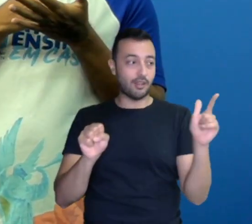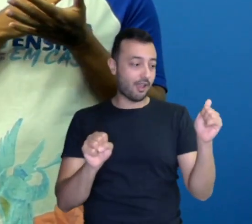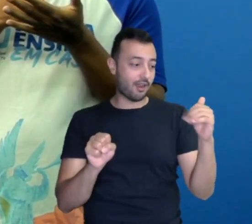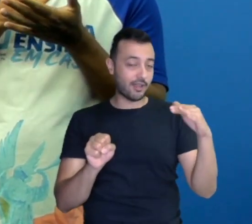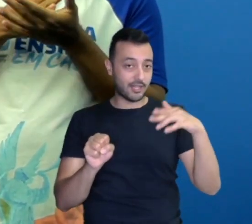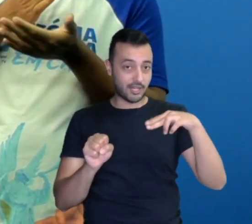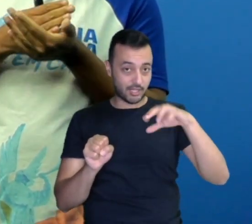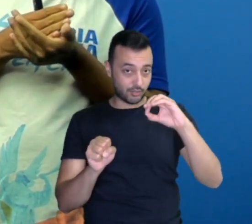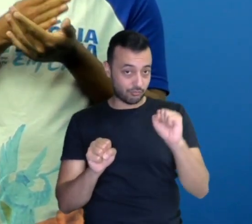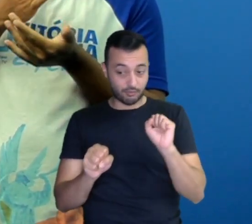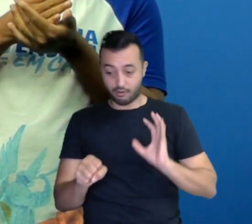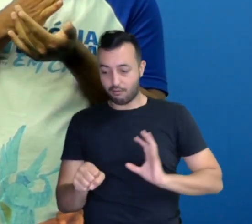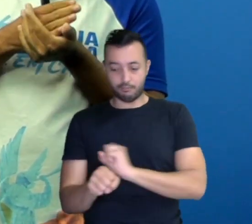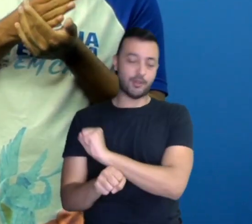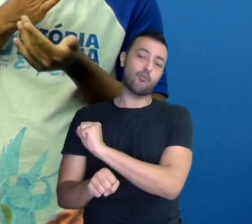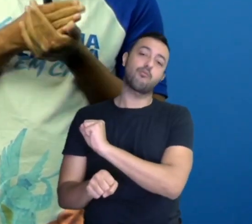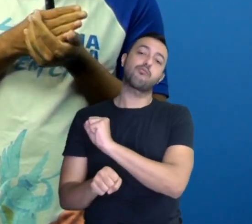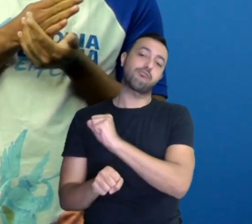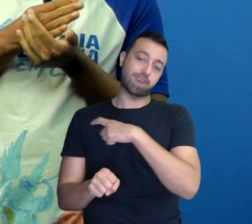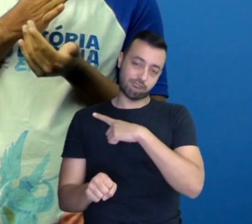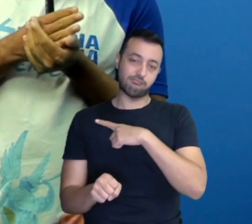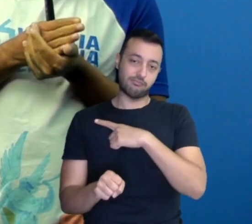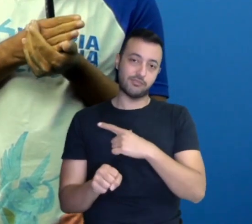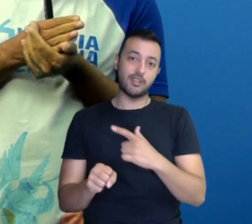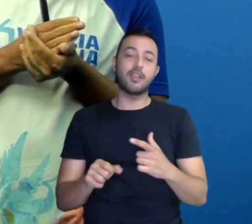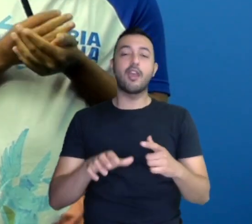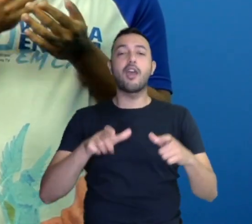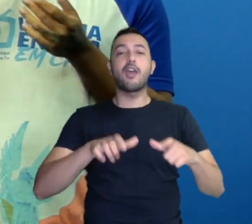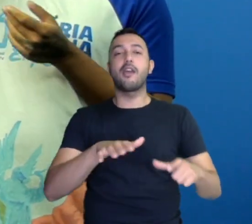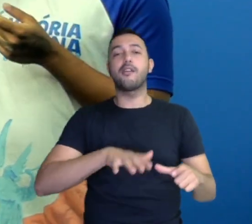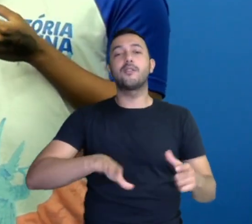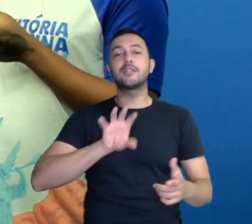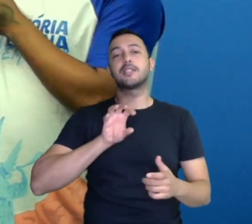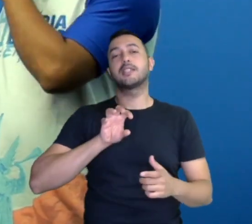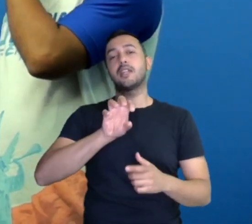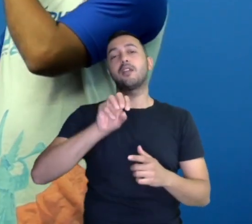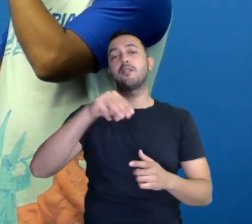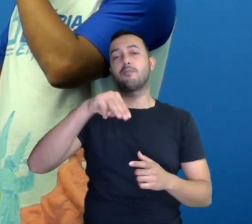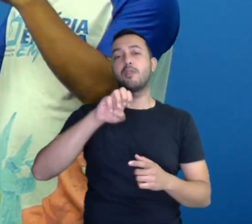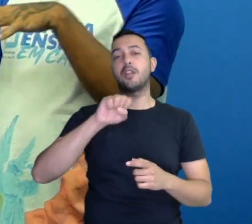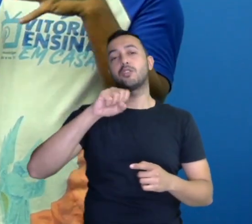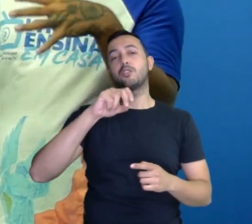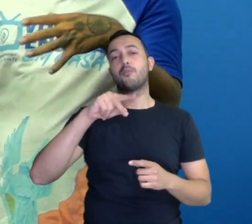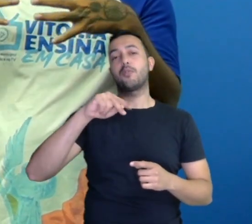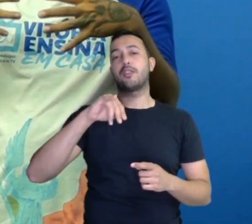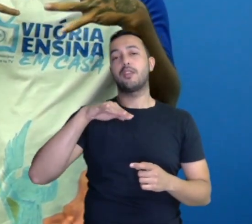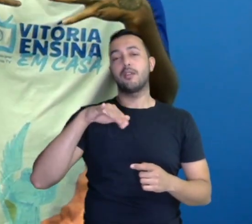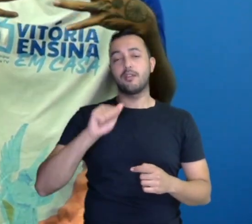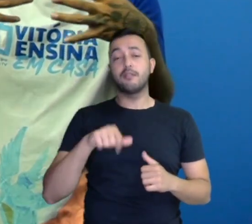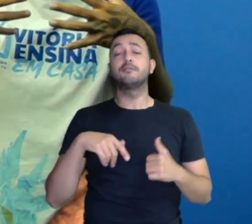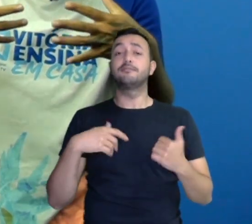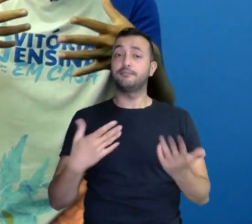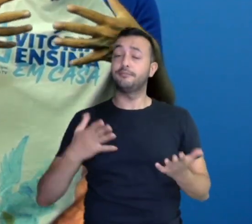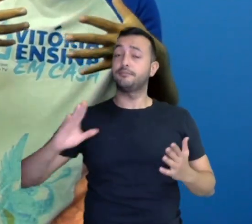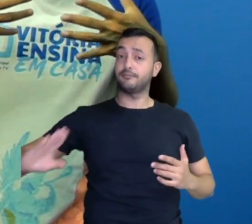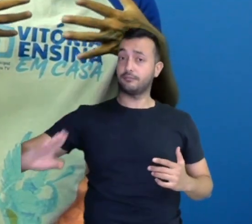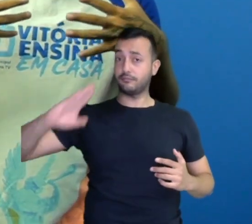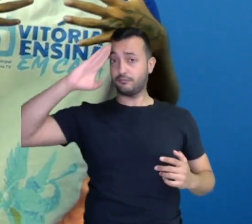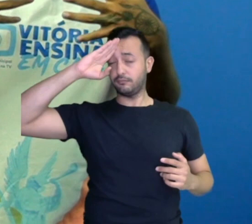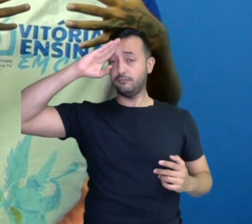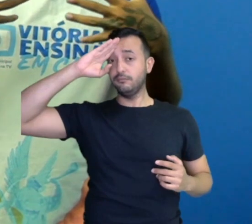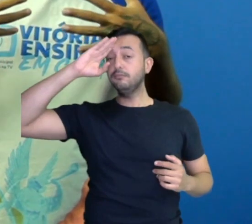Os acadianos eles ocupavam a região central da Mesopotâmia. E os acadianos eles tinham um exército